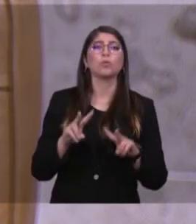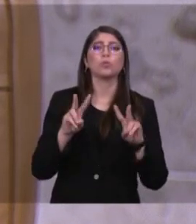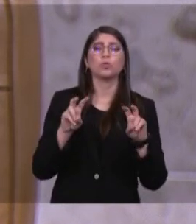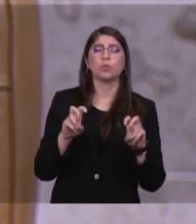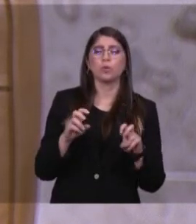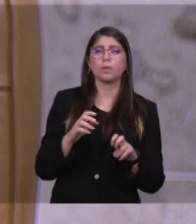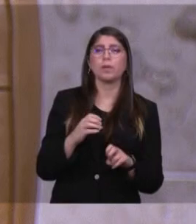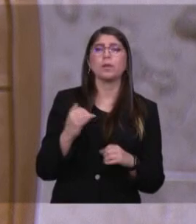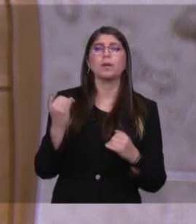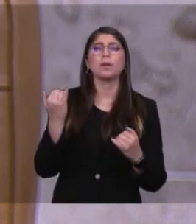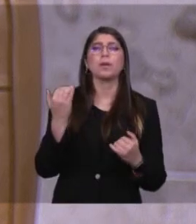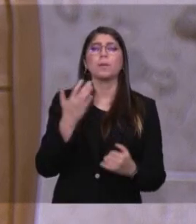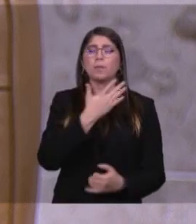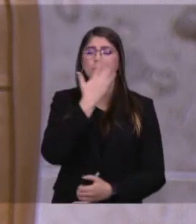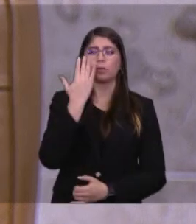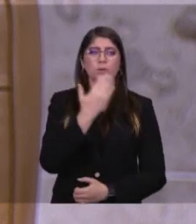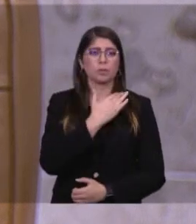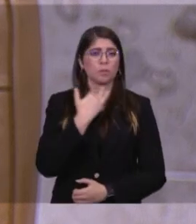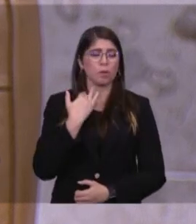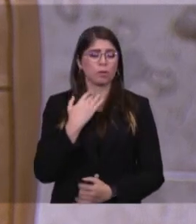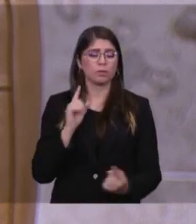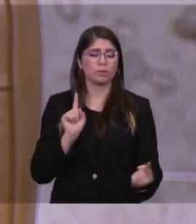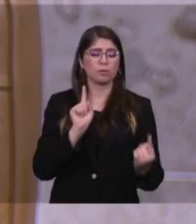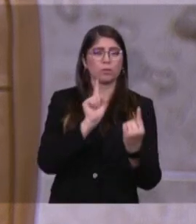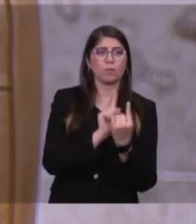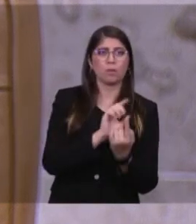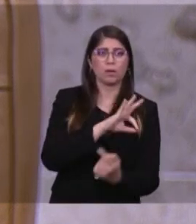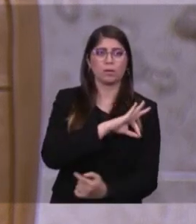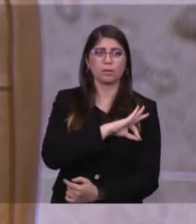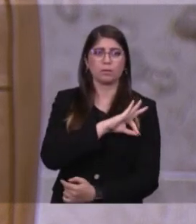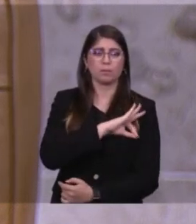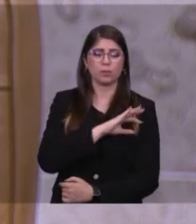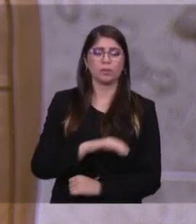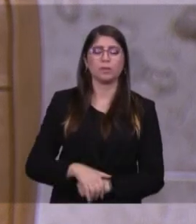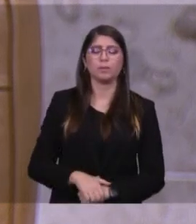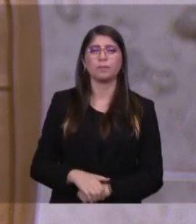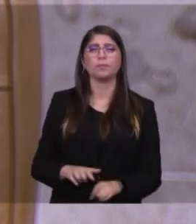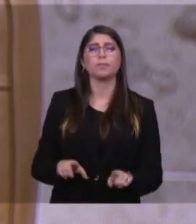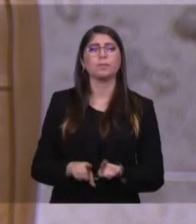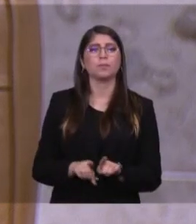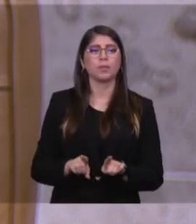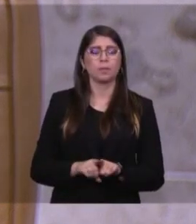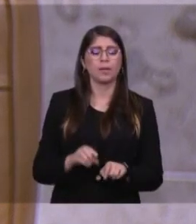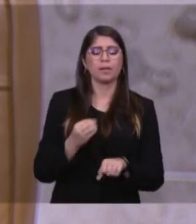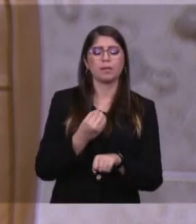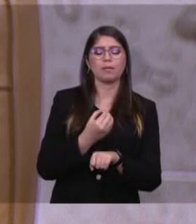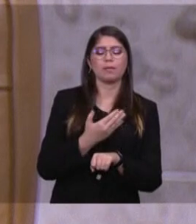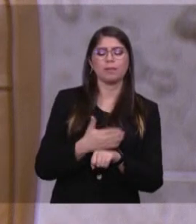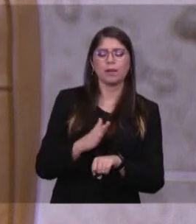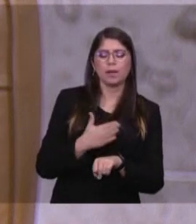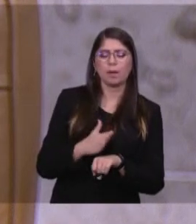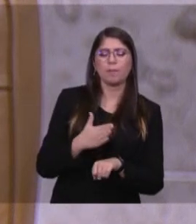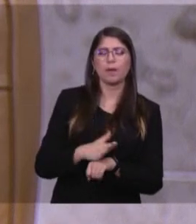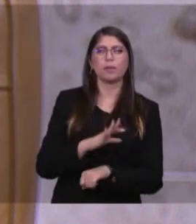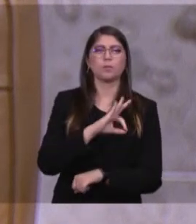mortos em ocorrências policiais, investigações de responsabilidade, treinamento policial e protocolos de operação.